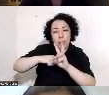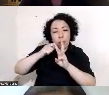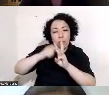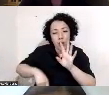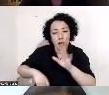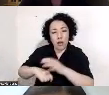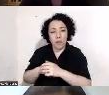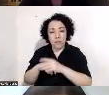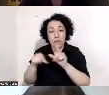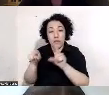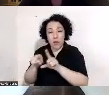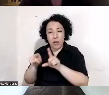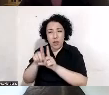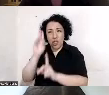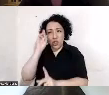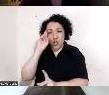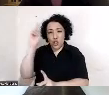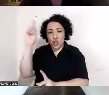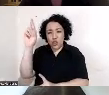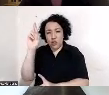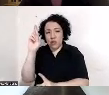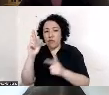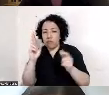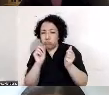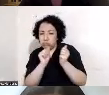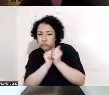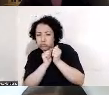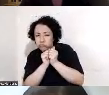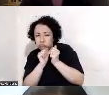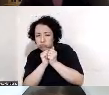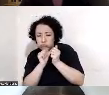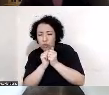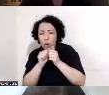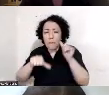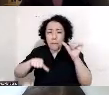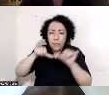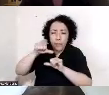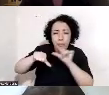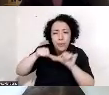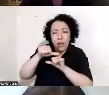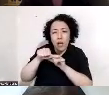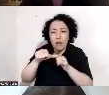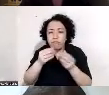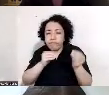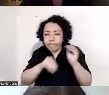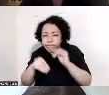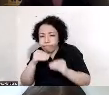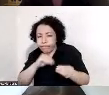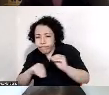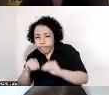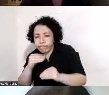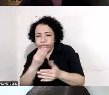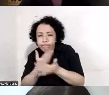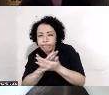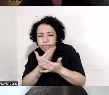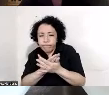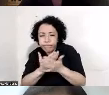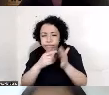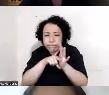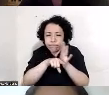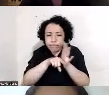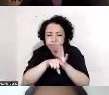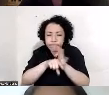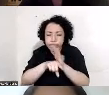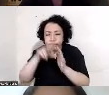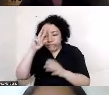de liderança em uma atividade extracurricular, fazer modificações, substituições, estudos independentes no currículo